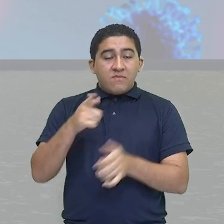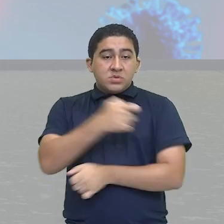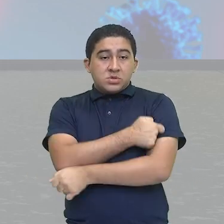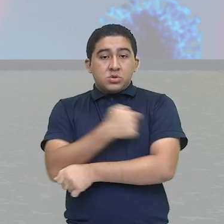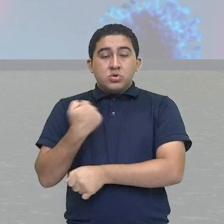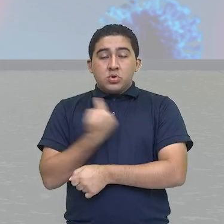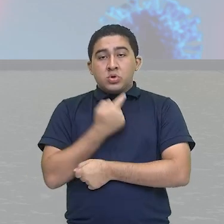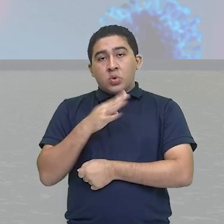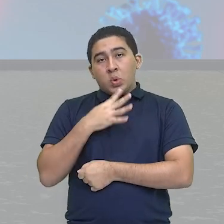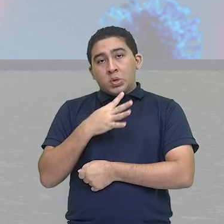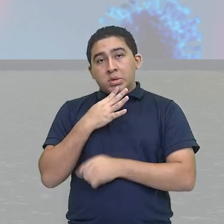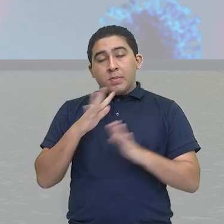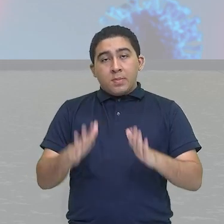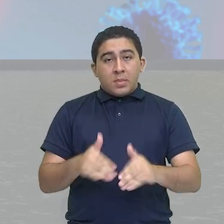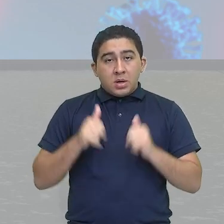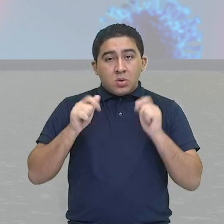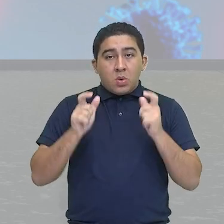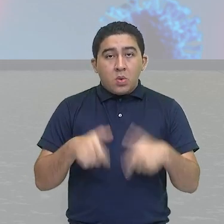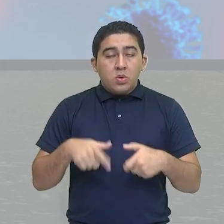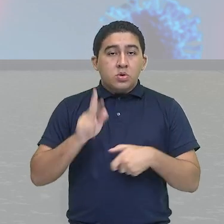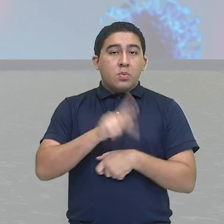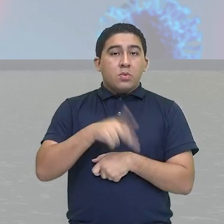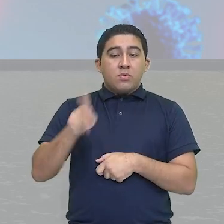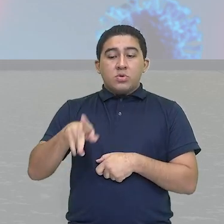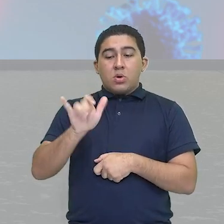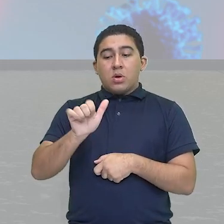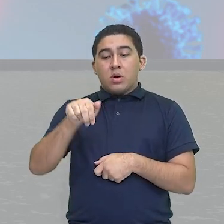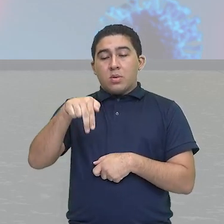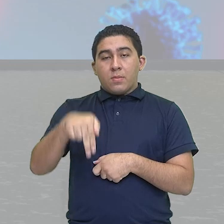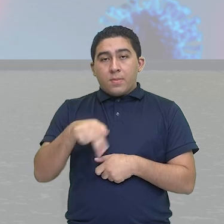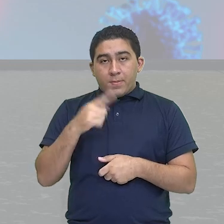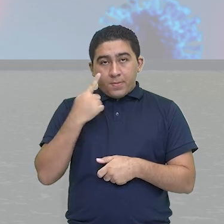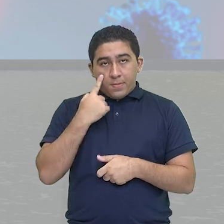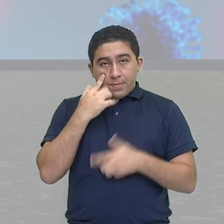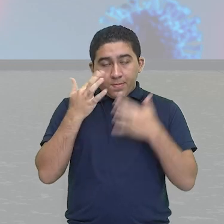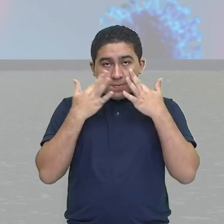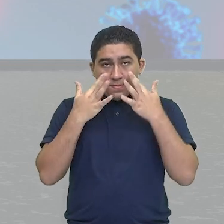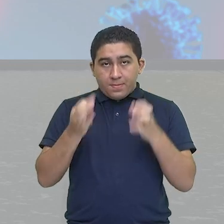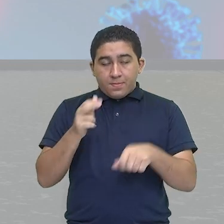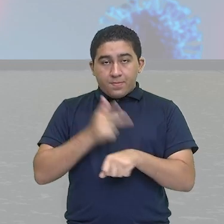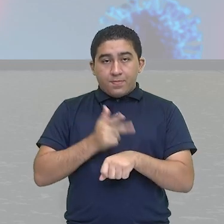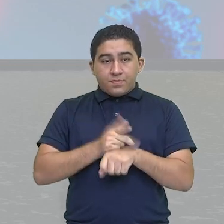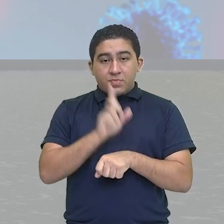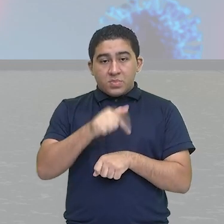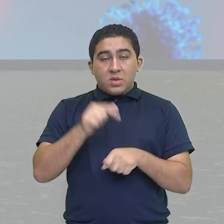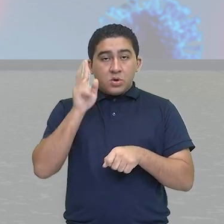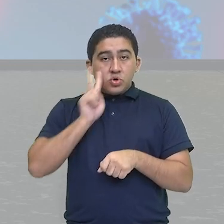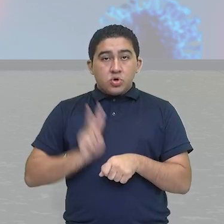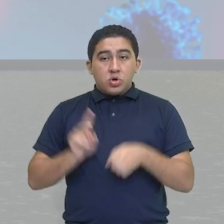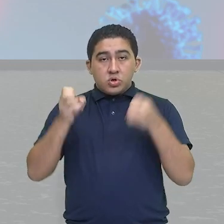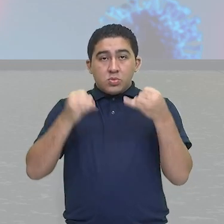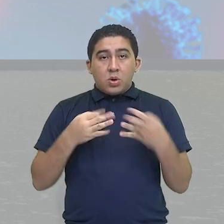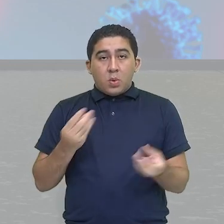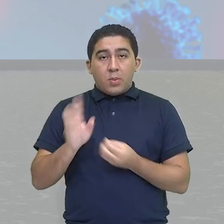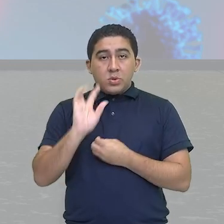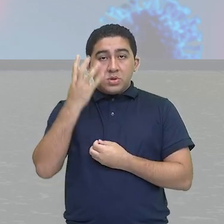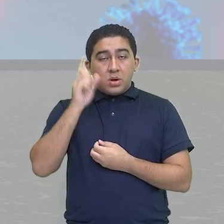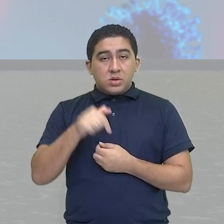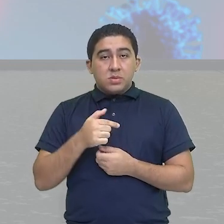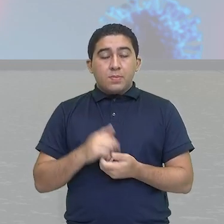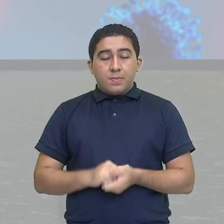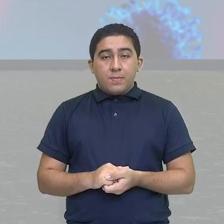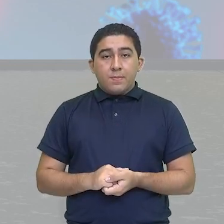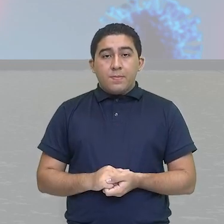saber um pouco mais aí com o professor Ian. Veja aí, um professor de história que vai contar aí como foi essa revolta